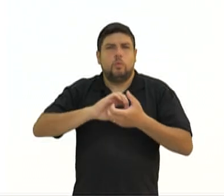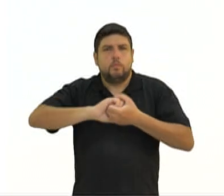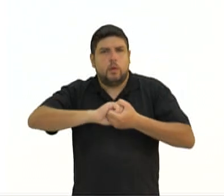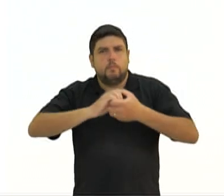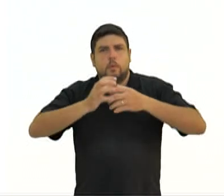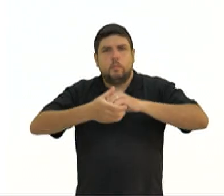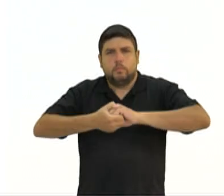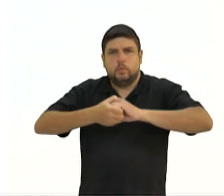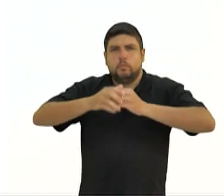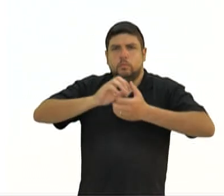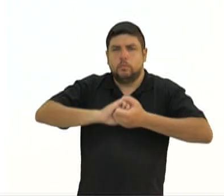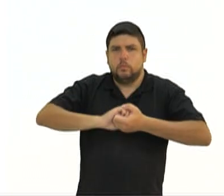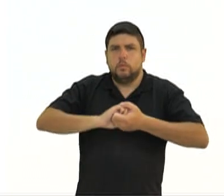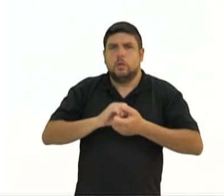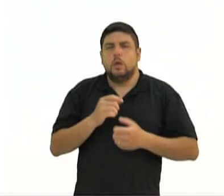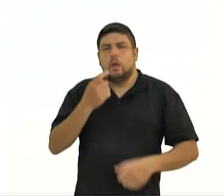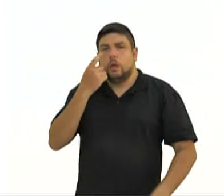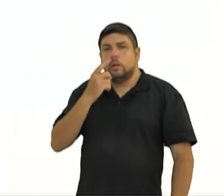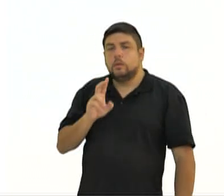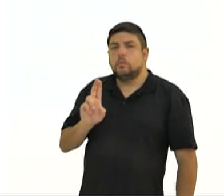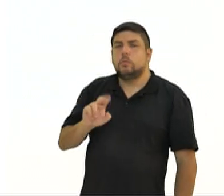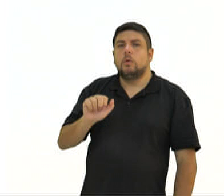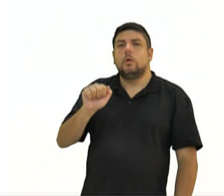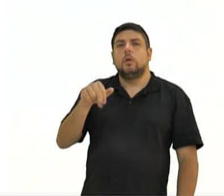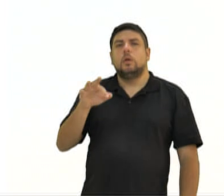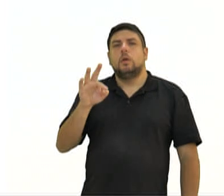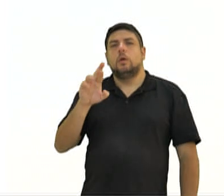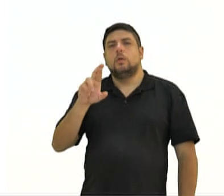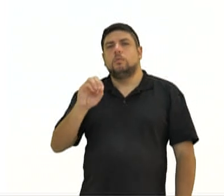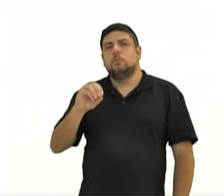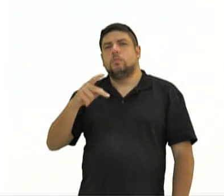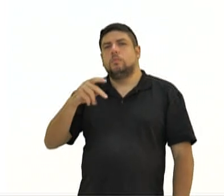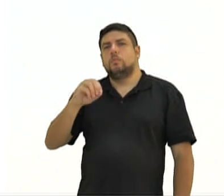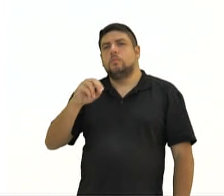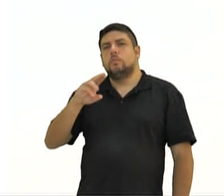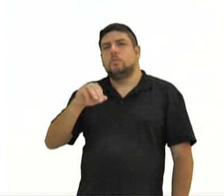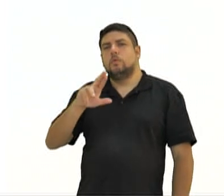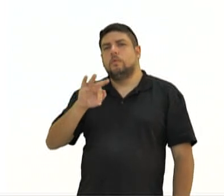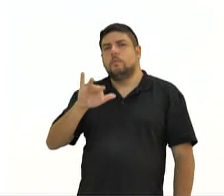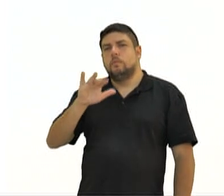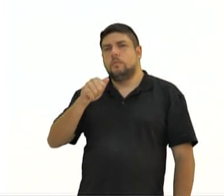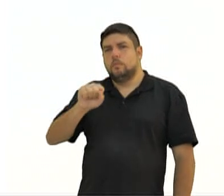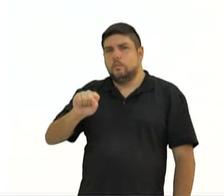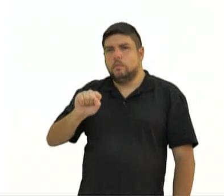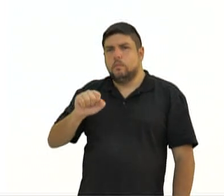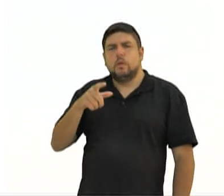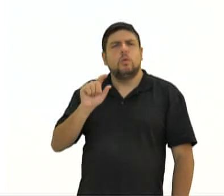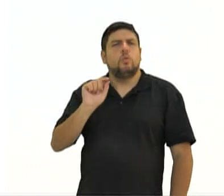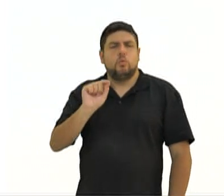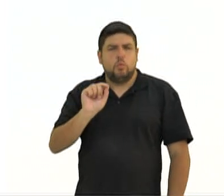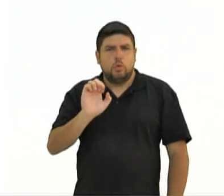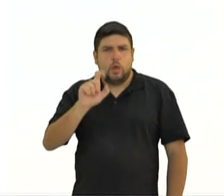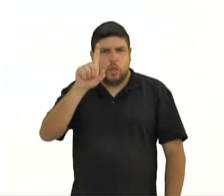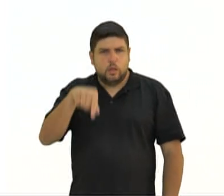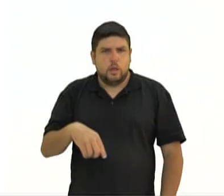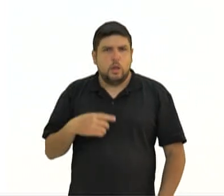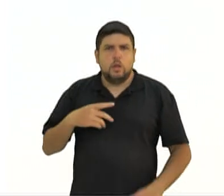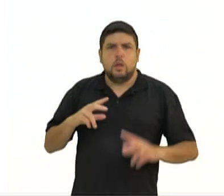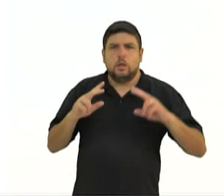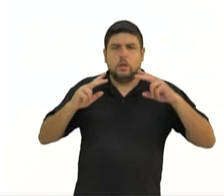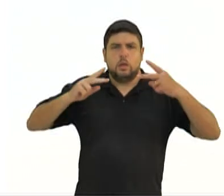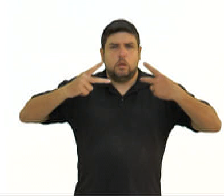como antropomórficas, né? Então, antropomórficas é a parte de